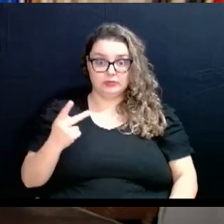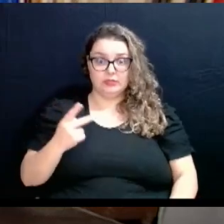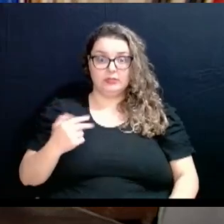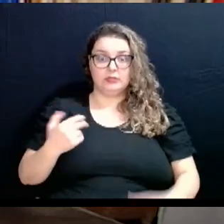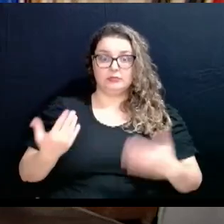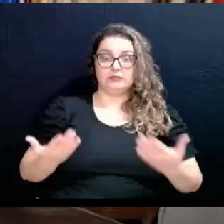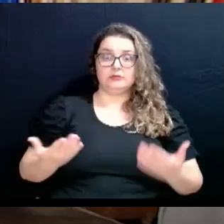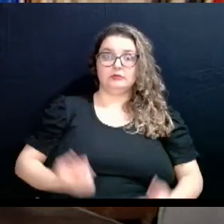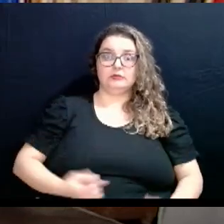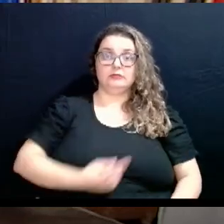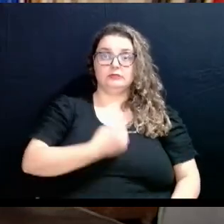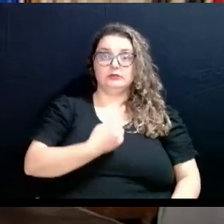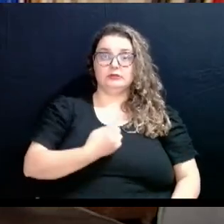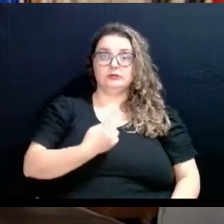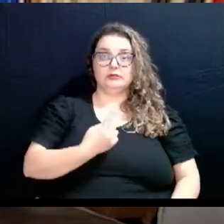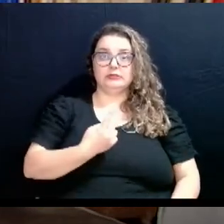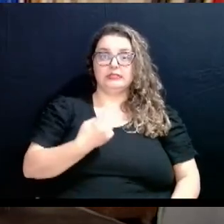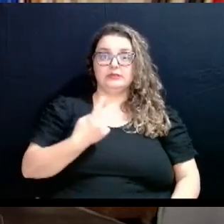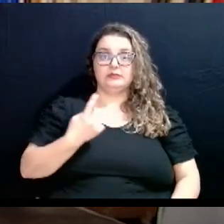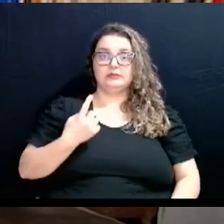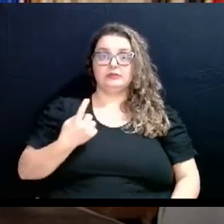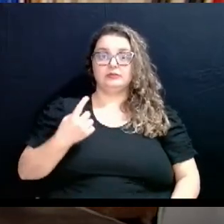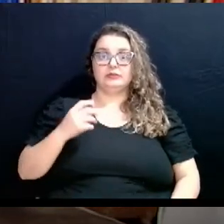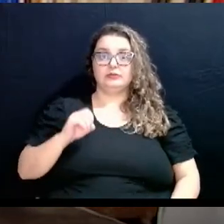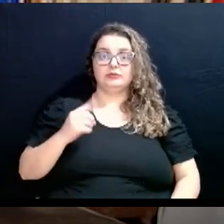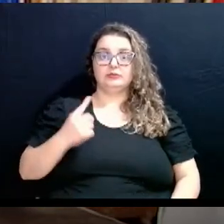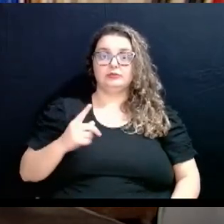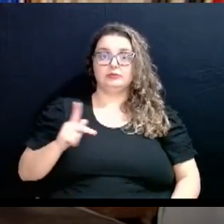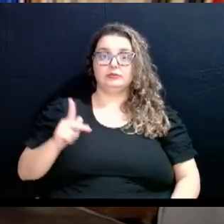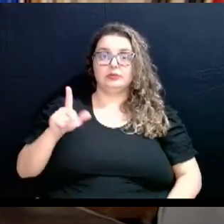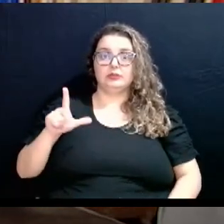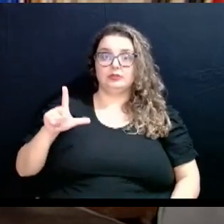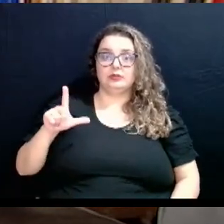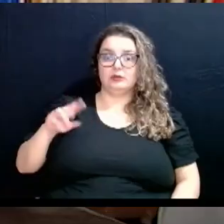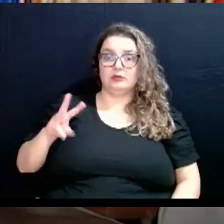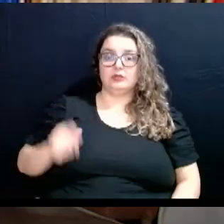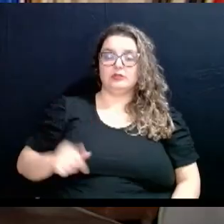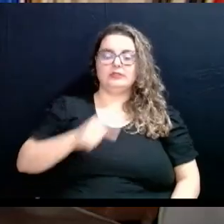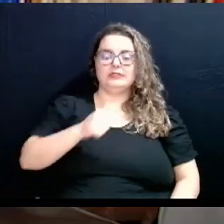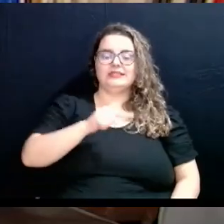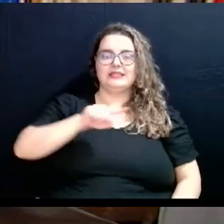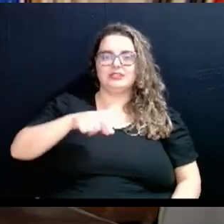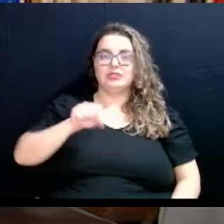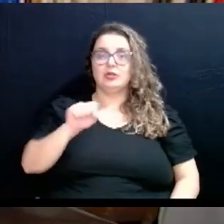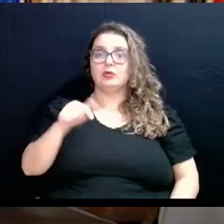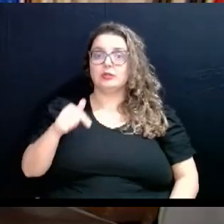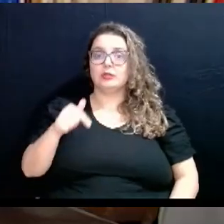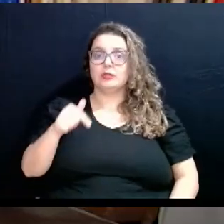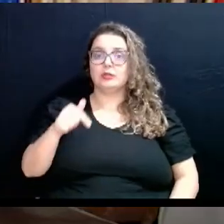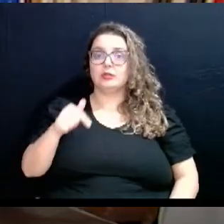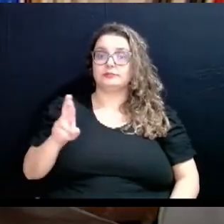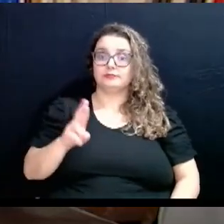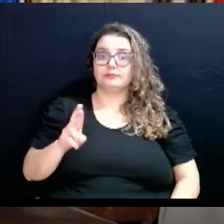patamar 2. Com isso, 100 kWh consumidos terão um acréscimo de R$